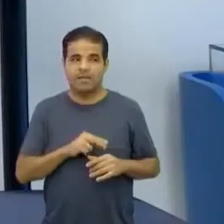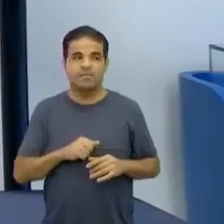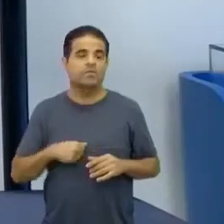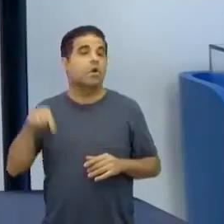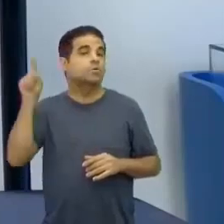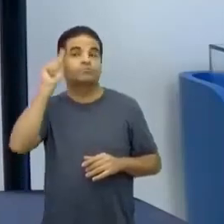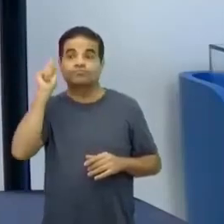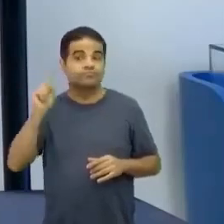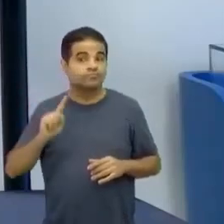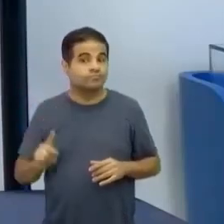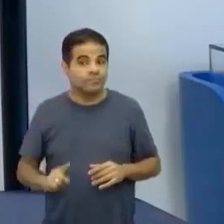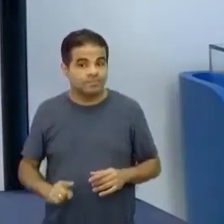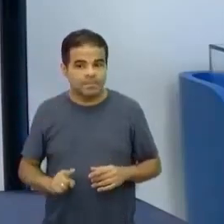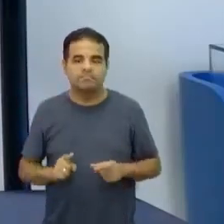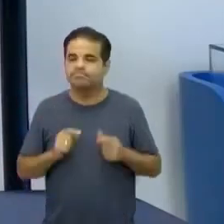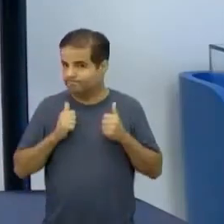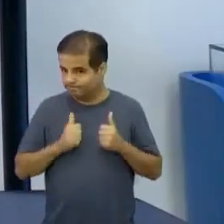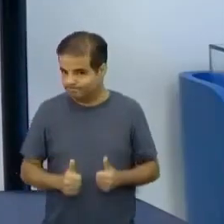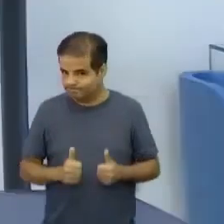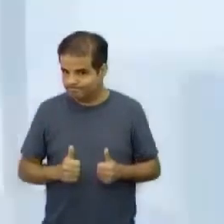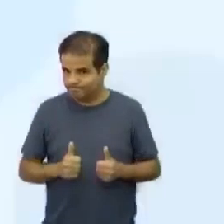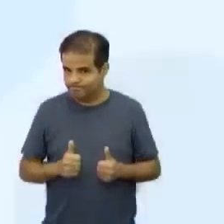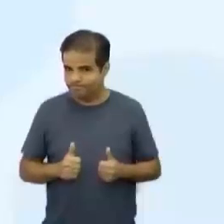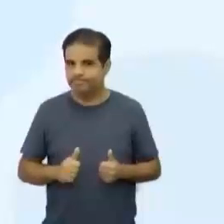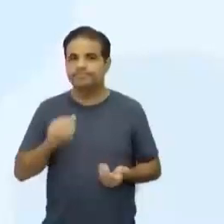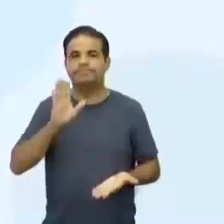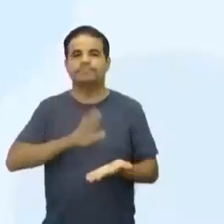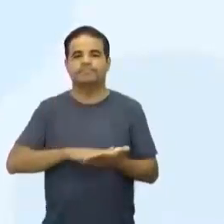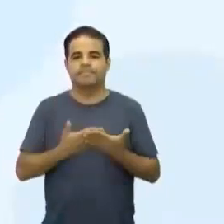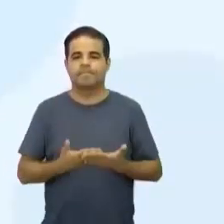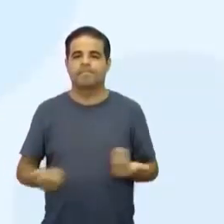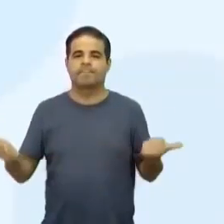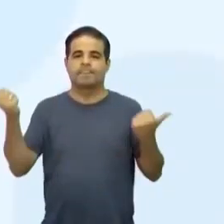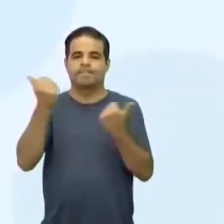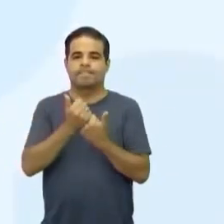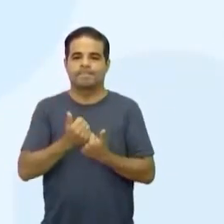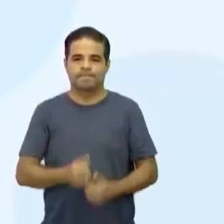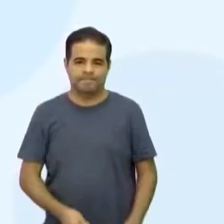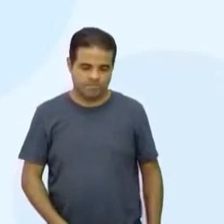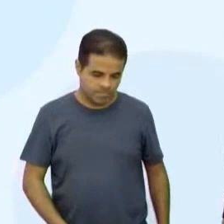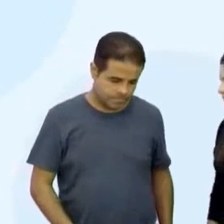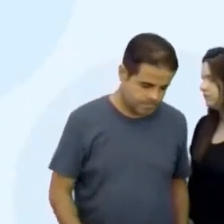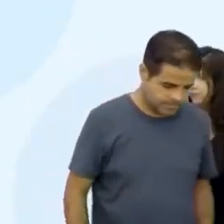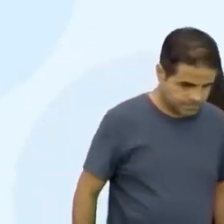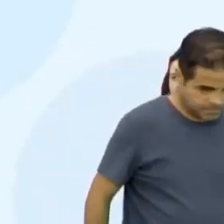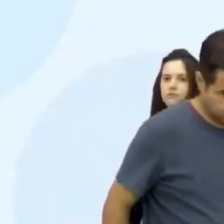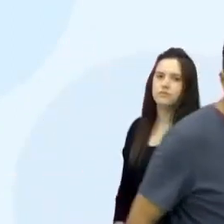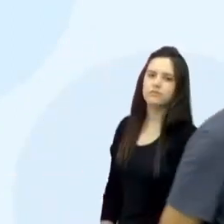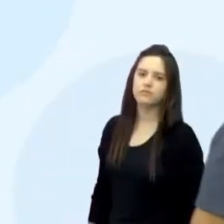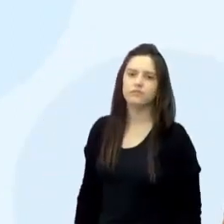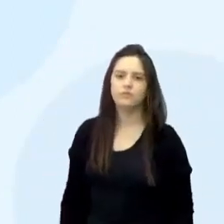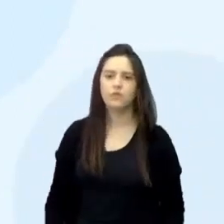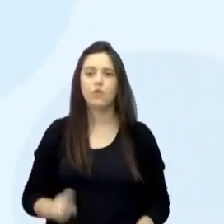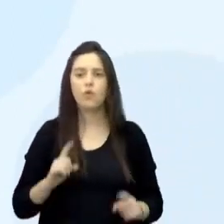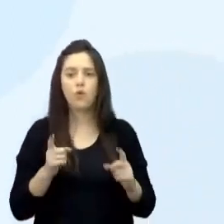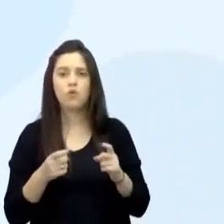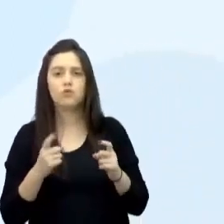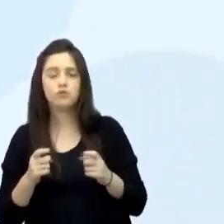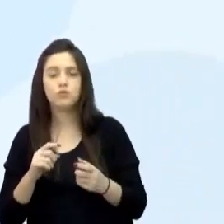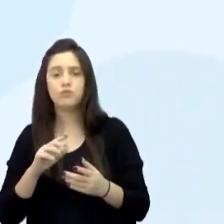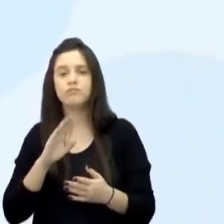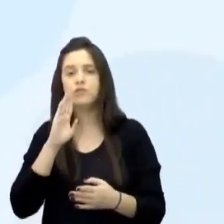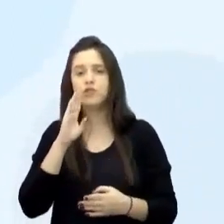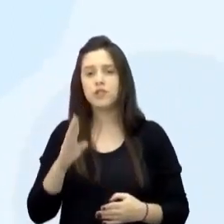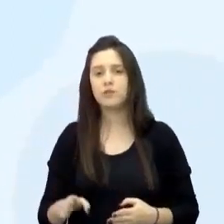não sabíamos disso. Muito bem, então no consumo indireto mais uma vez, não levamos em consideração